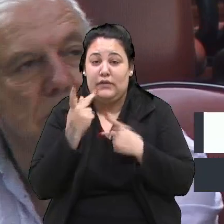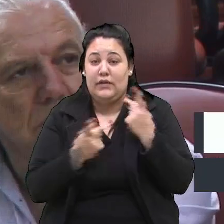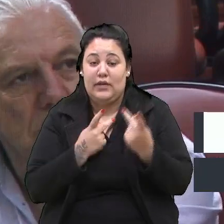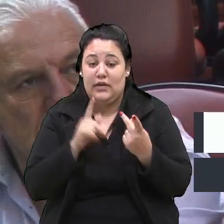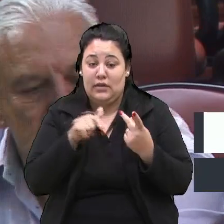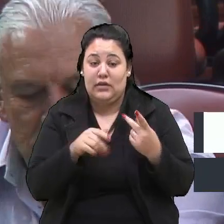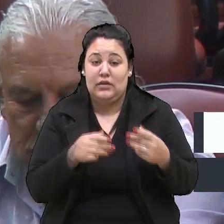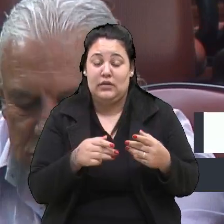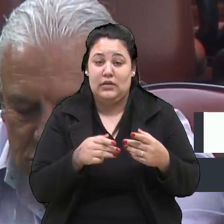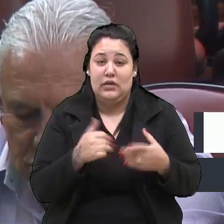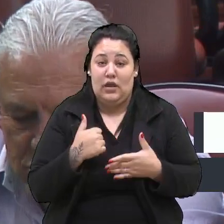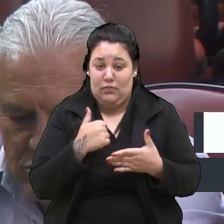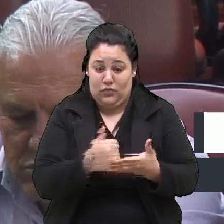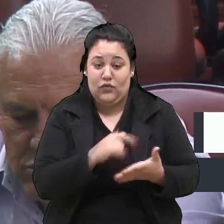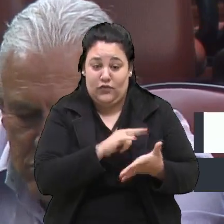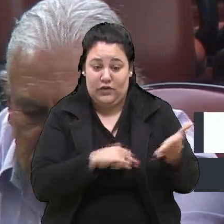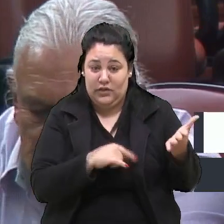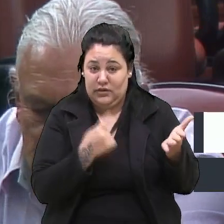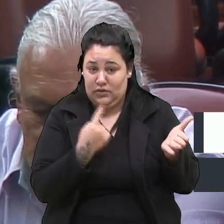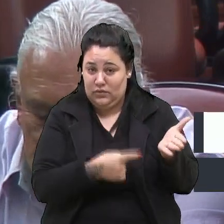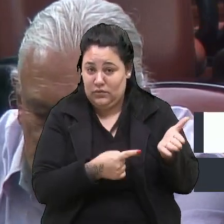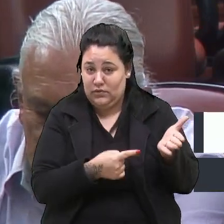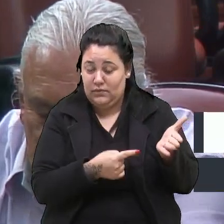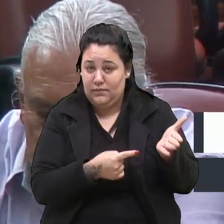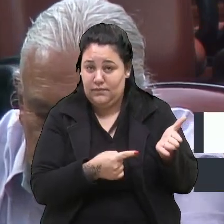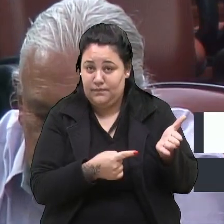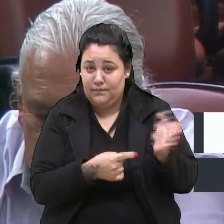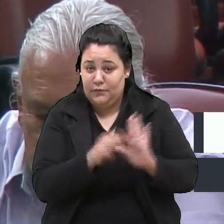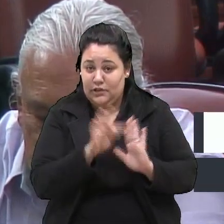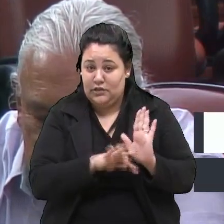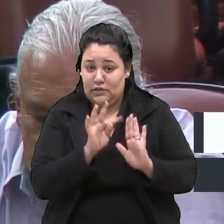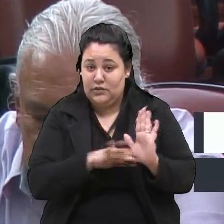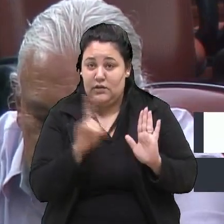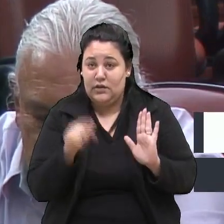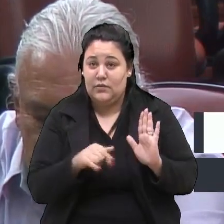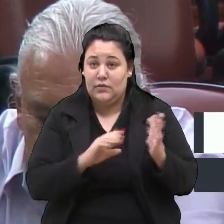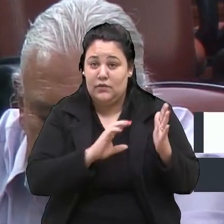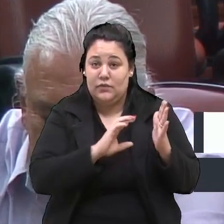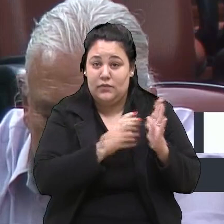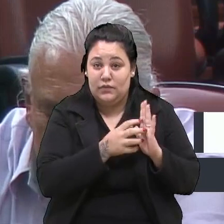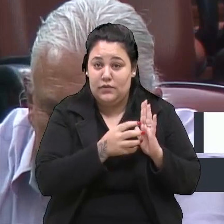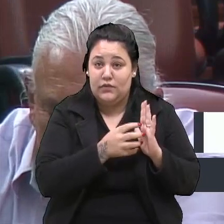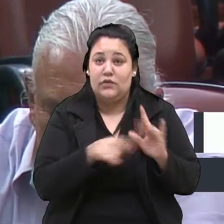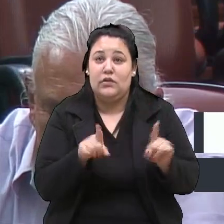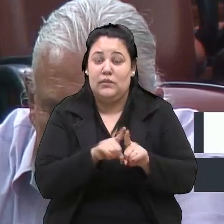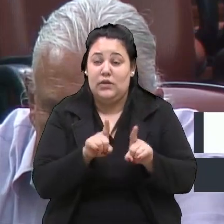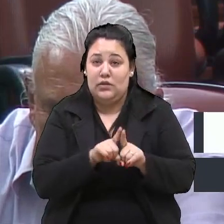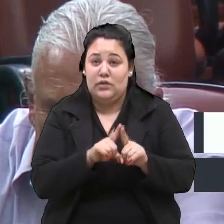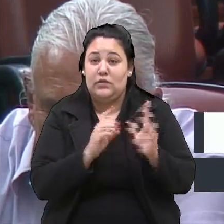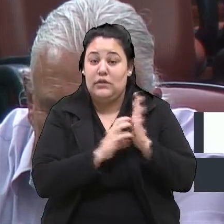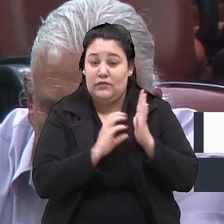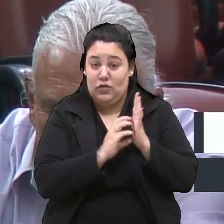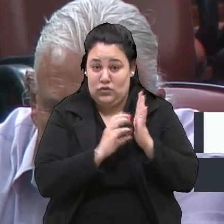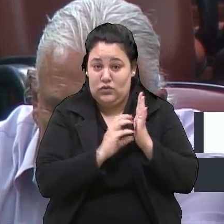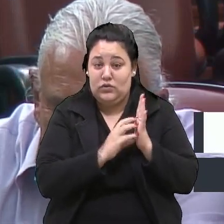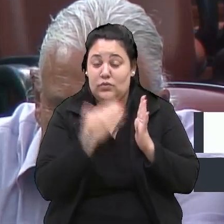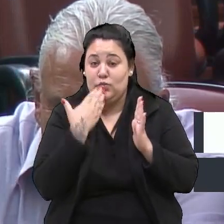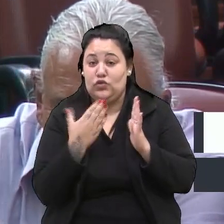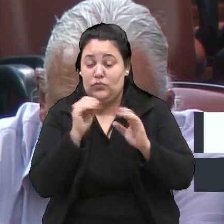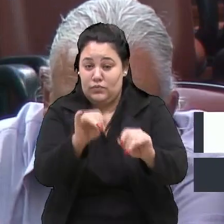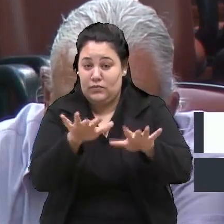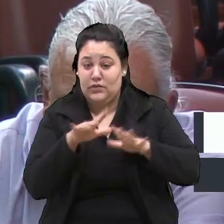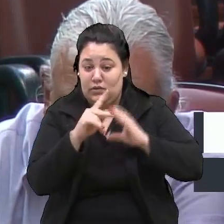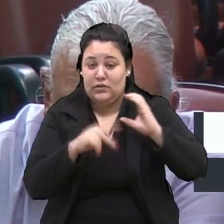moção que foi lida, né, veio pelo servidor, o Fugante, né, que solicitou a este plenário, então, que a